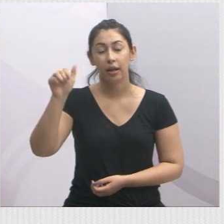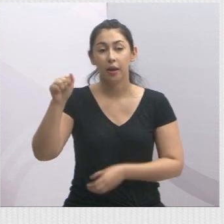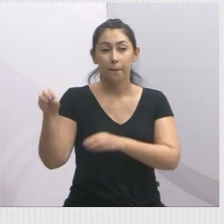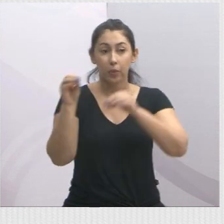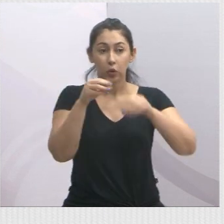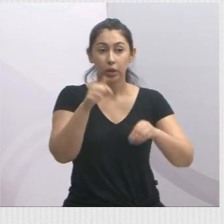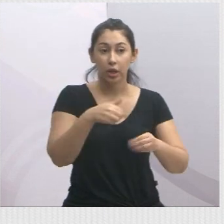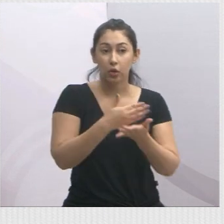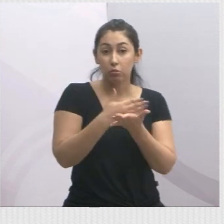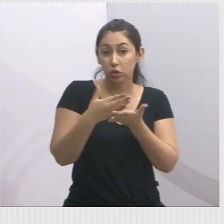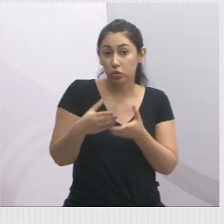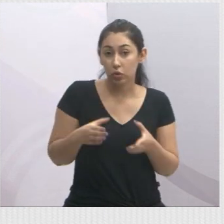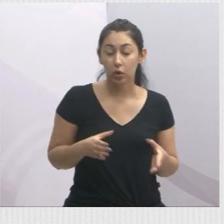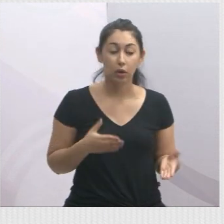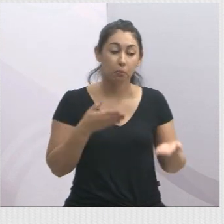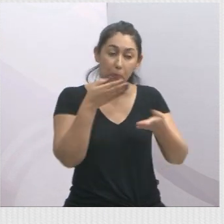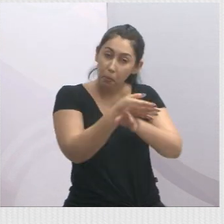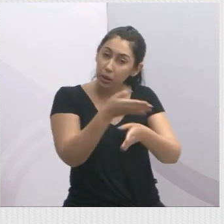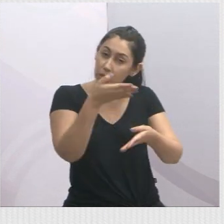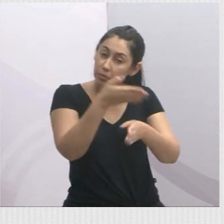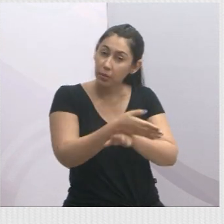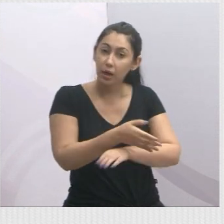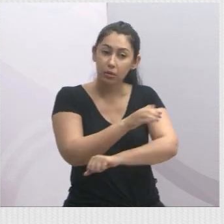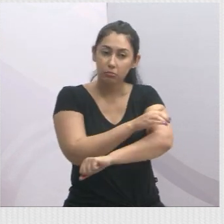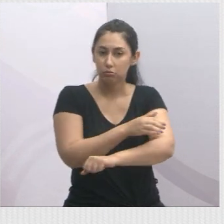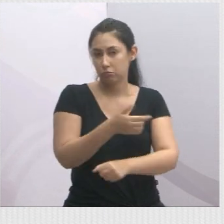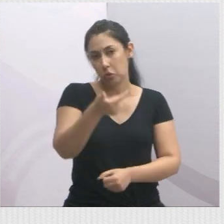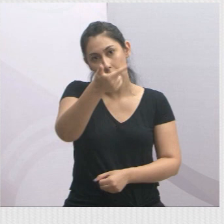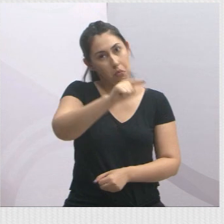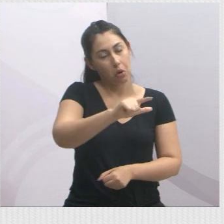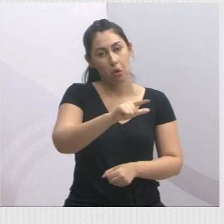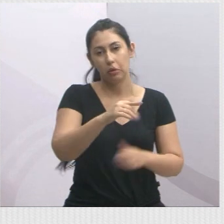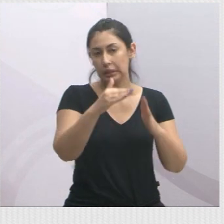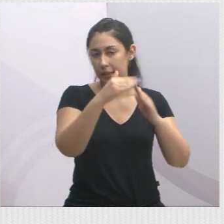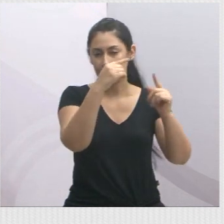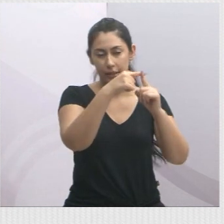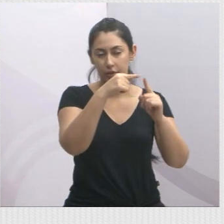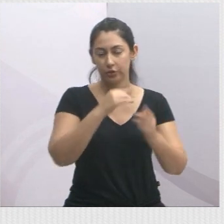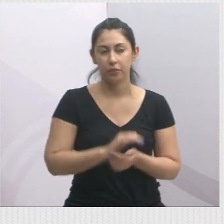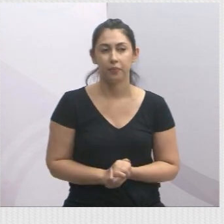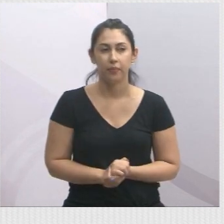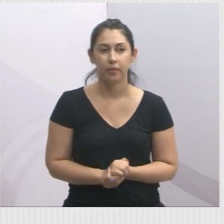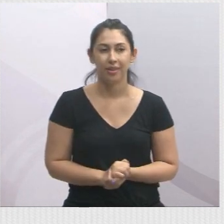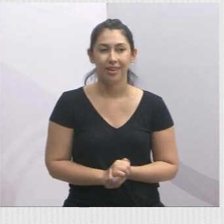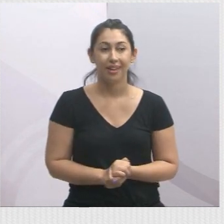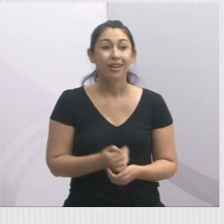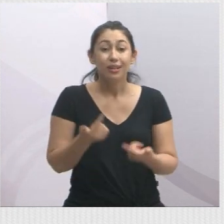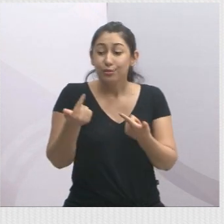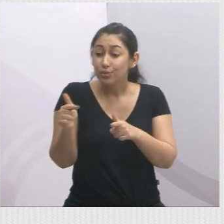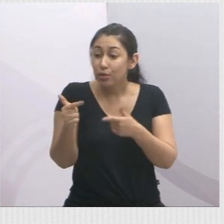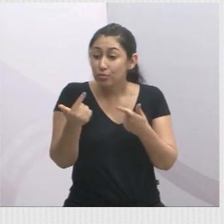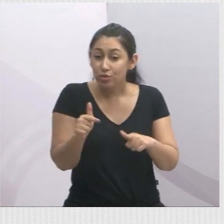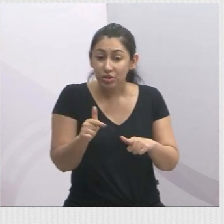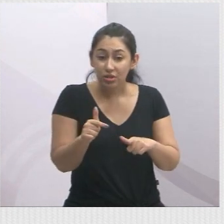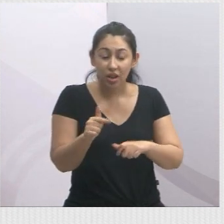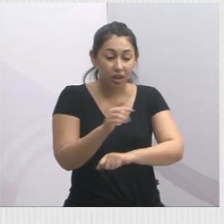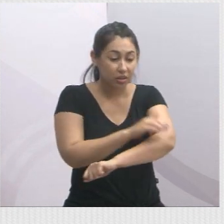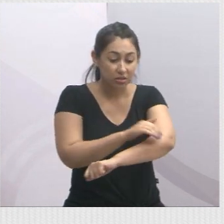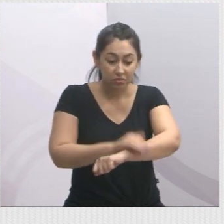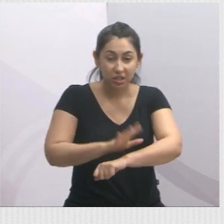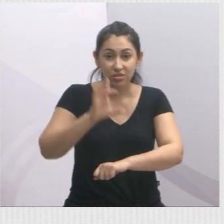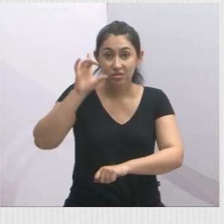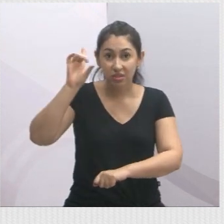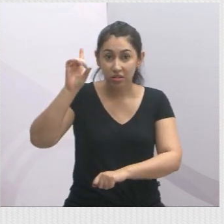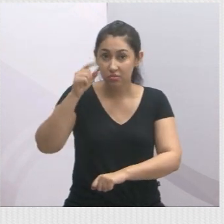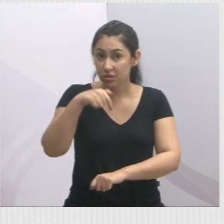a congregar com sua família em outra denominação. Pelo fato de não haver igrejas ligadas ao Ministério de Madureira